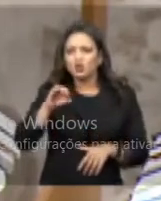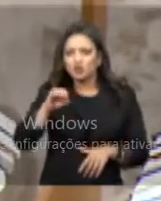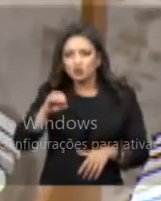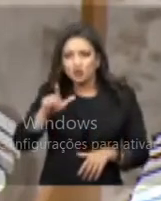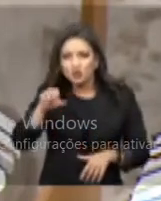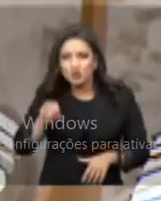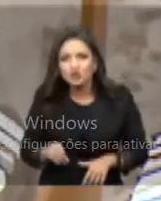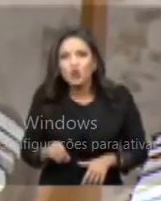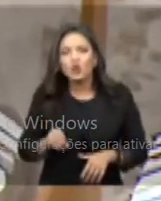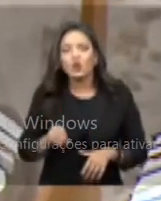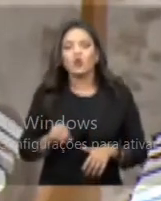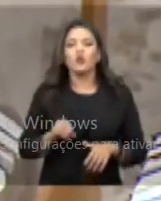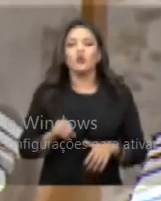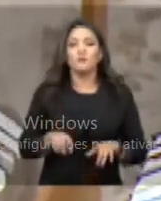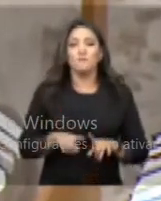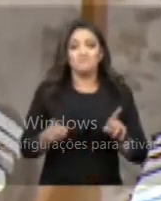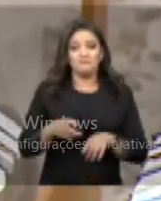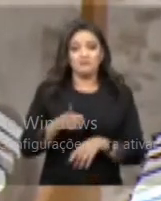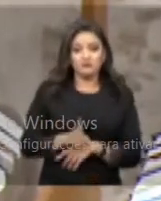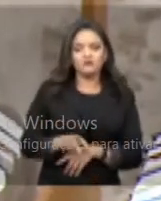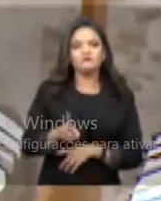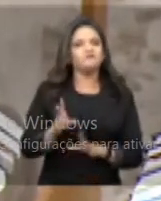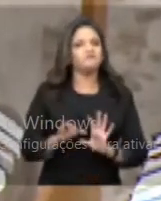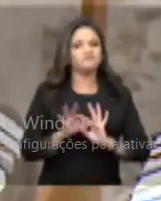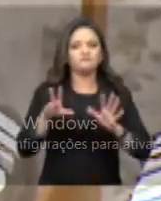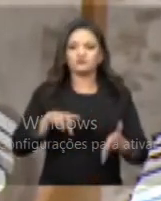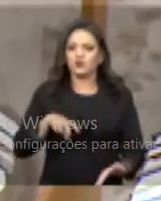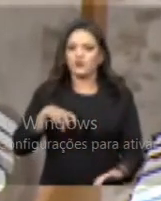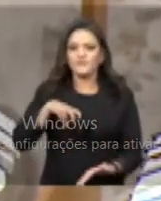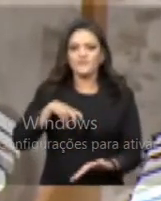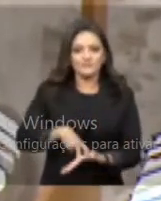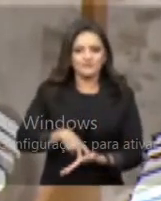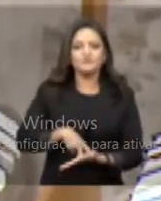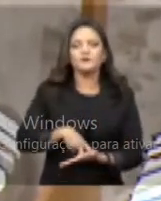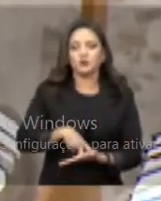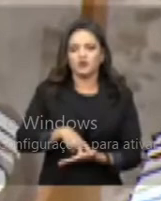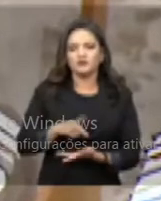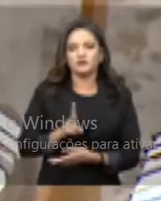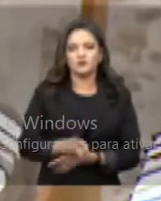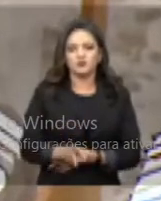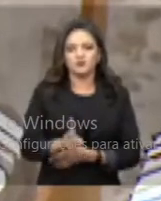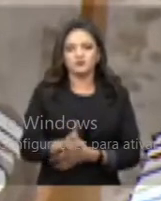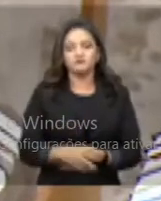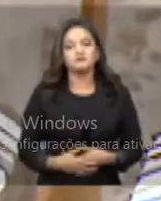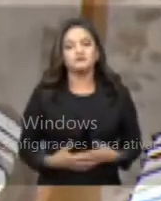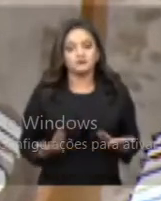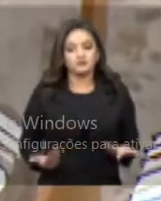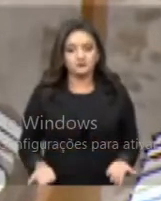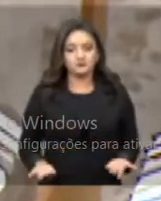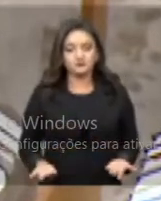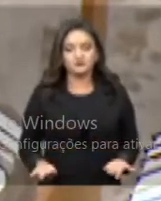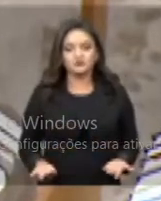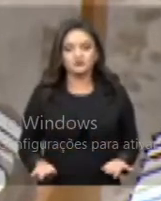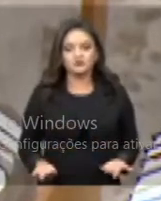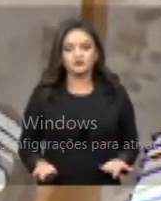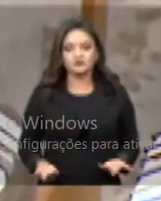mas continua permitindo a punição do erro grosseiro. Desse modo,